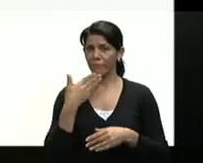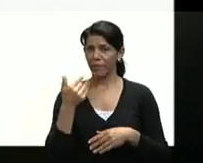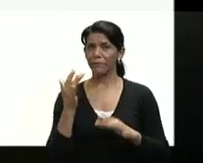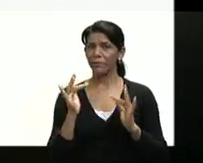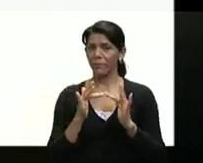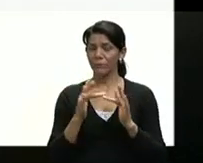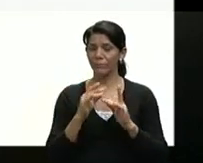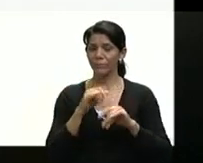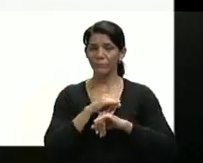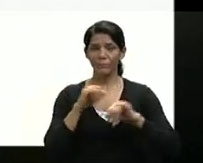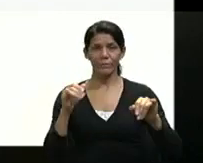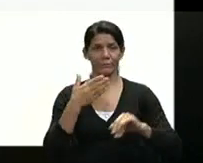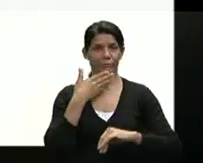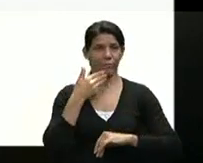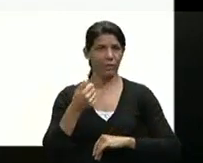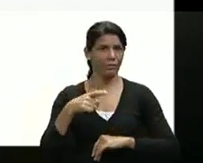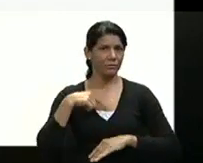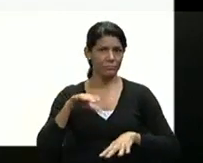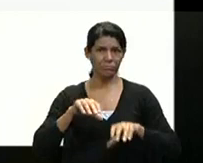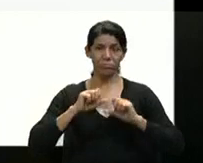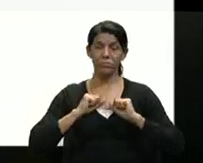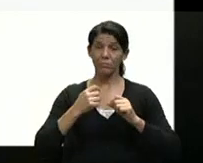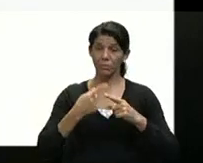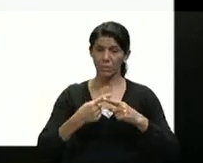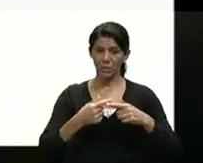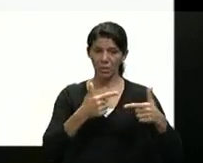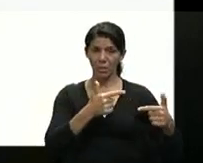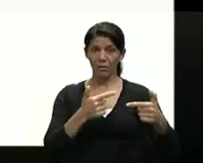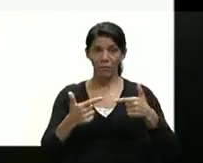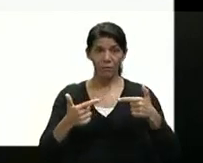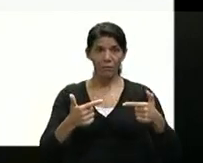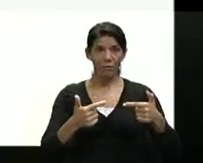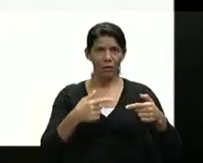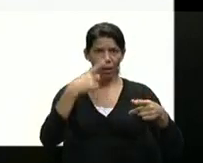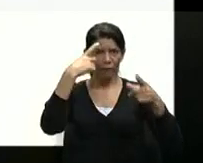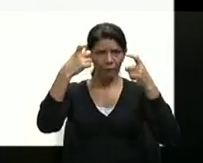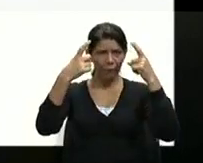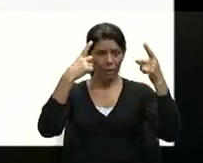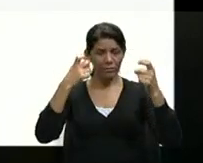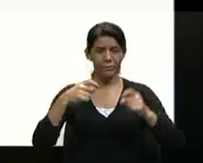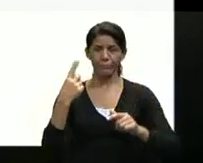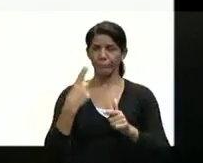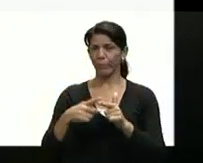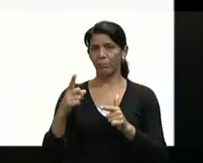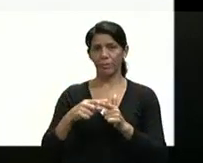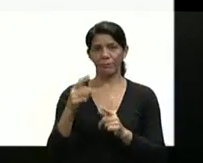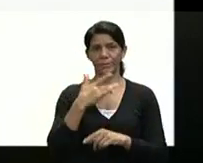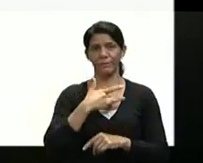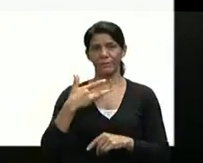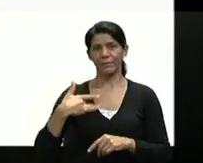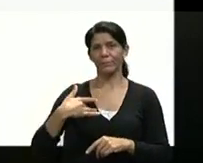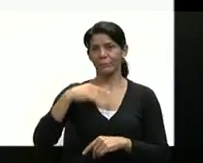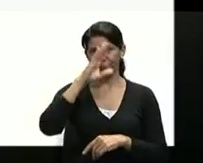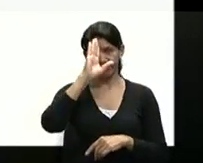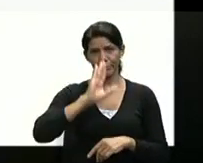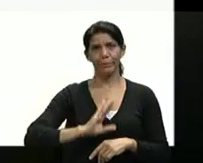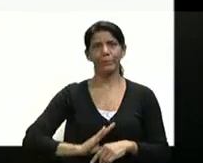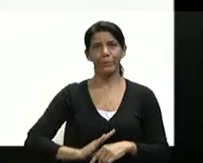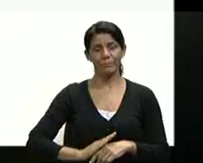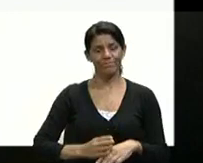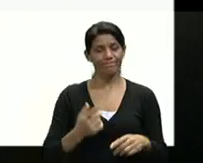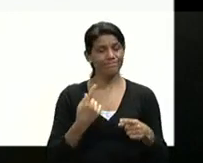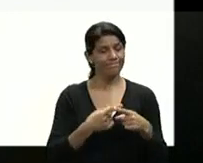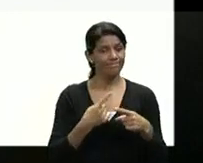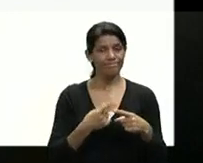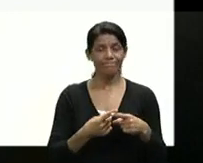uma informação muito fácil de se obter, de que a violência ela é um problema de saúde pública,